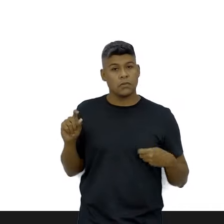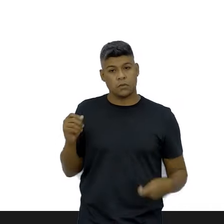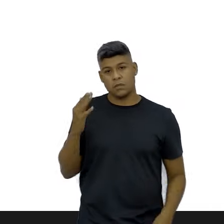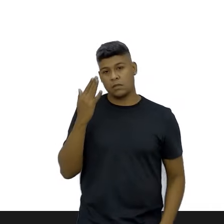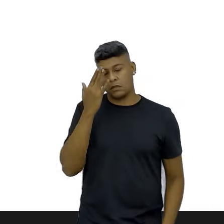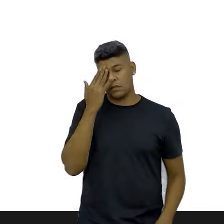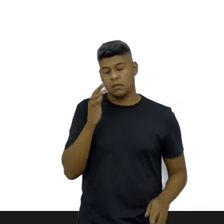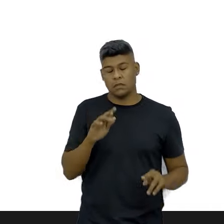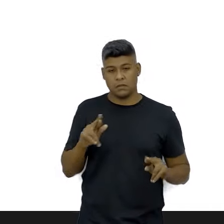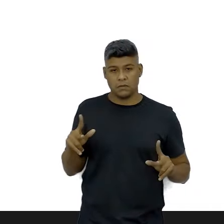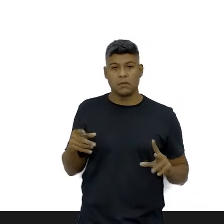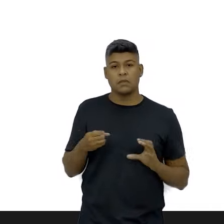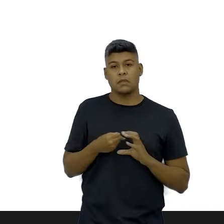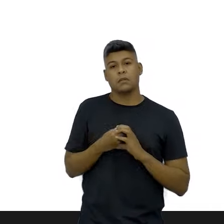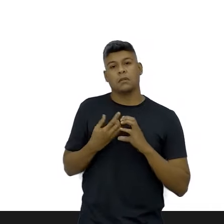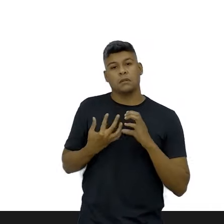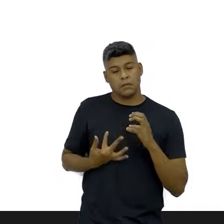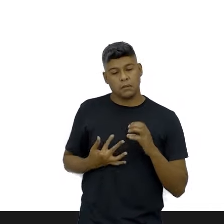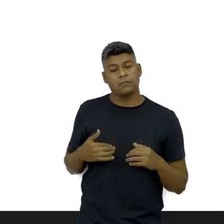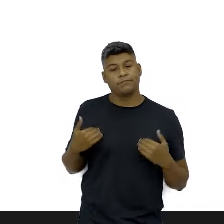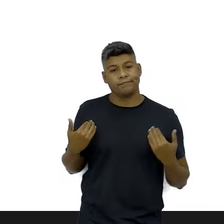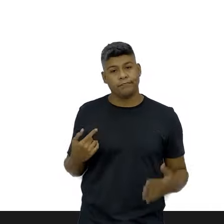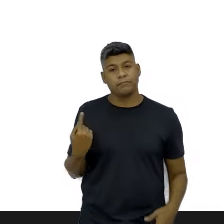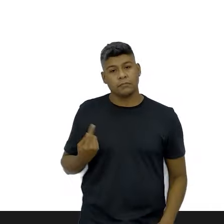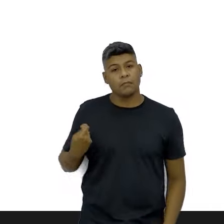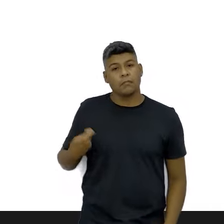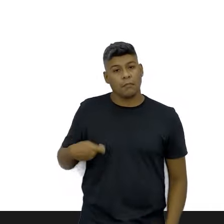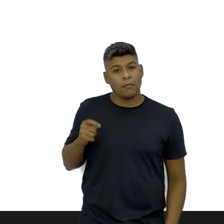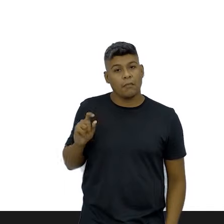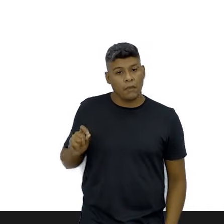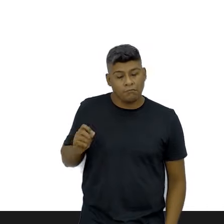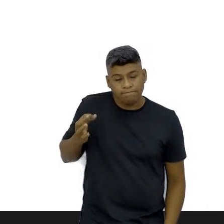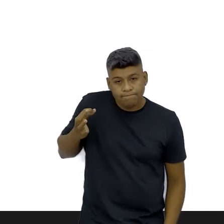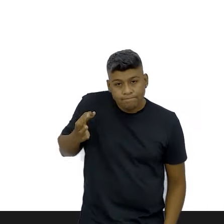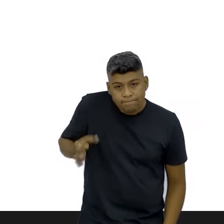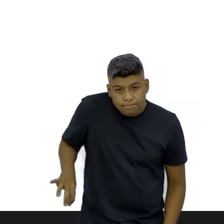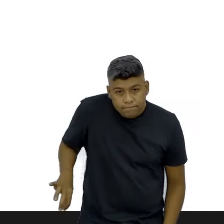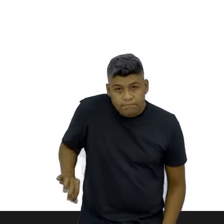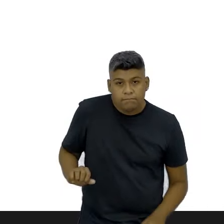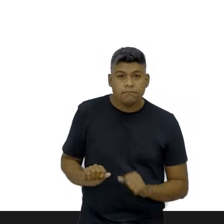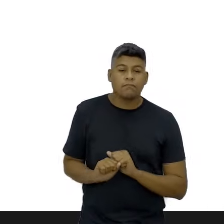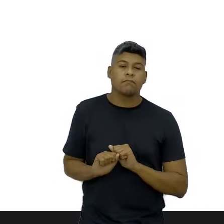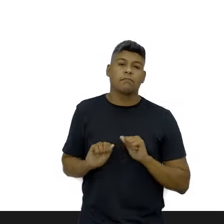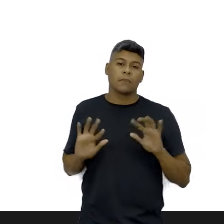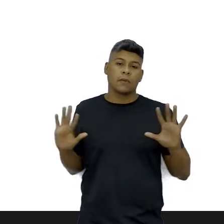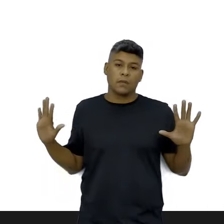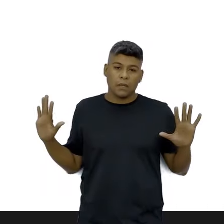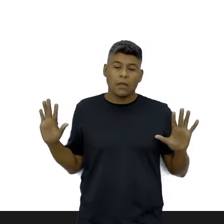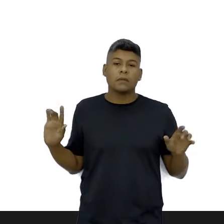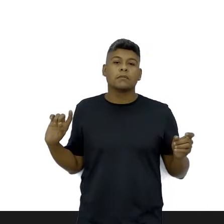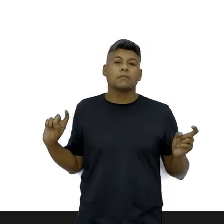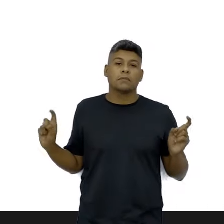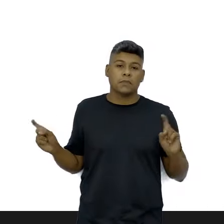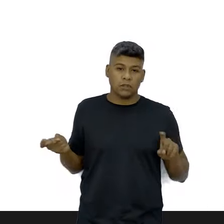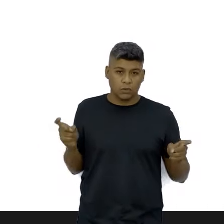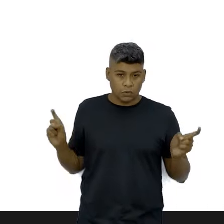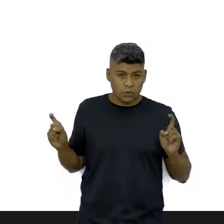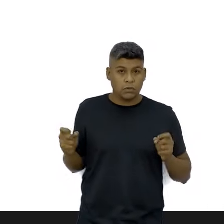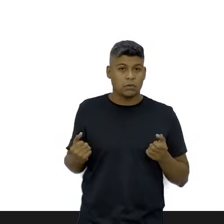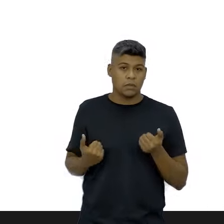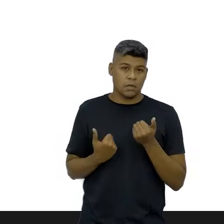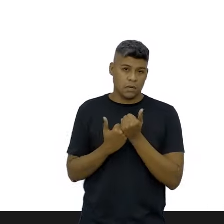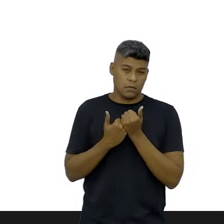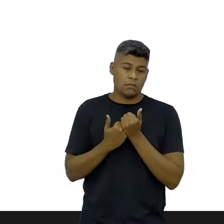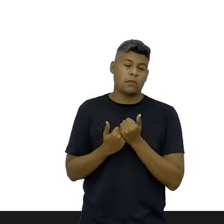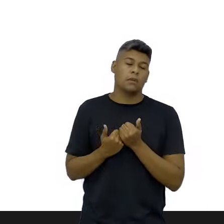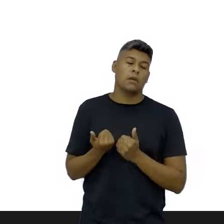compreender diferentes aspectos, e para isso nós precisamos ter isso bem definido e bem claro para discutir e apoiar os